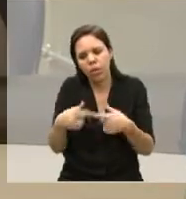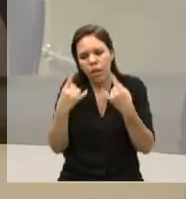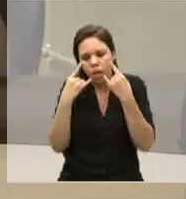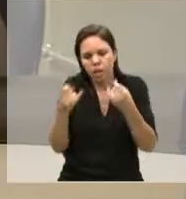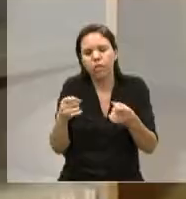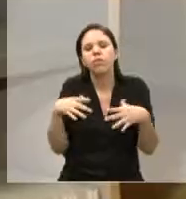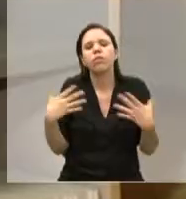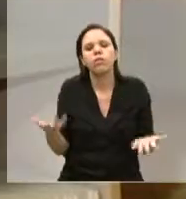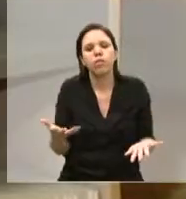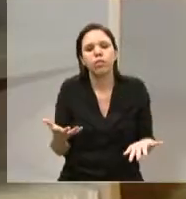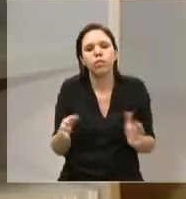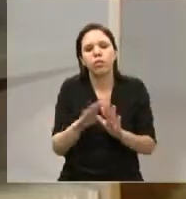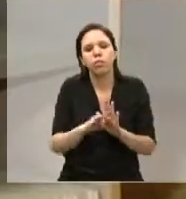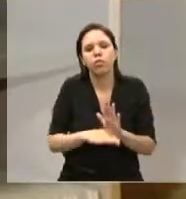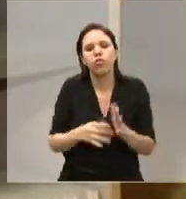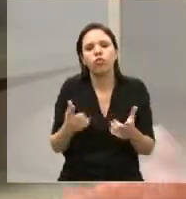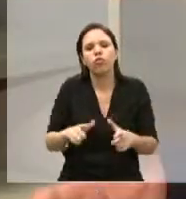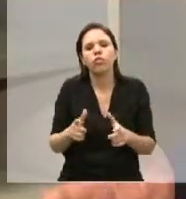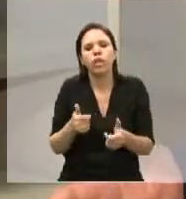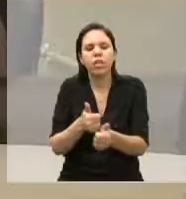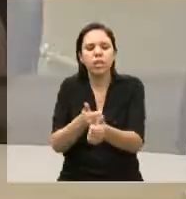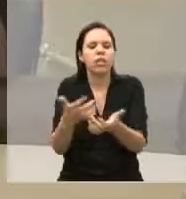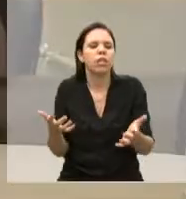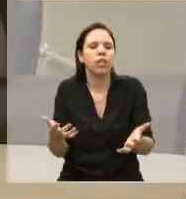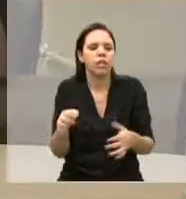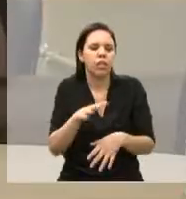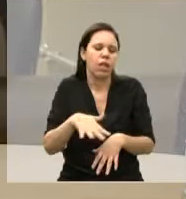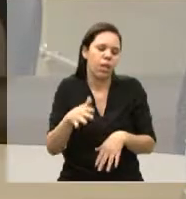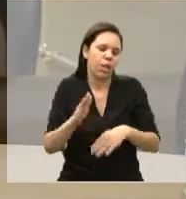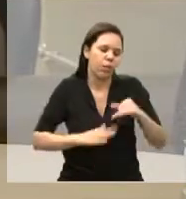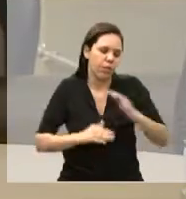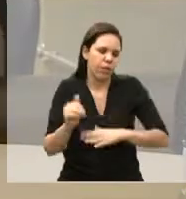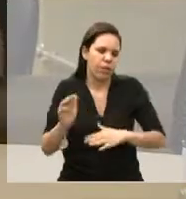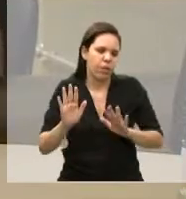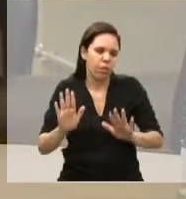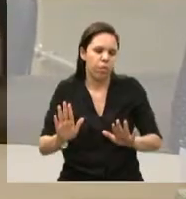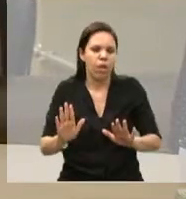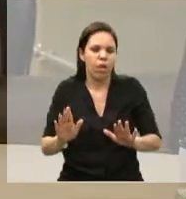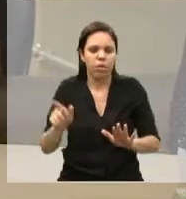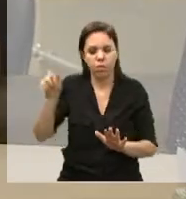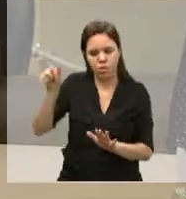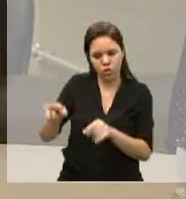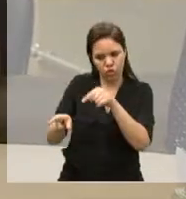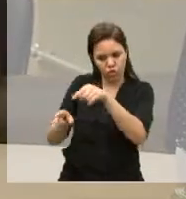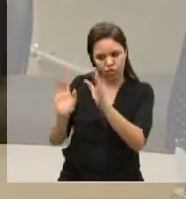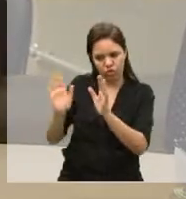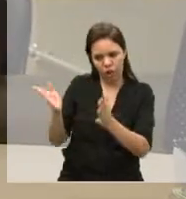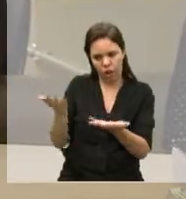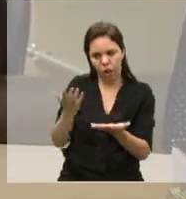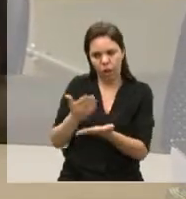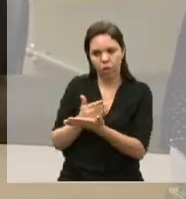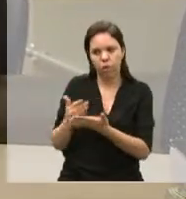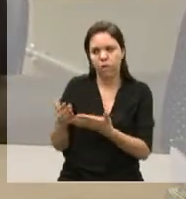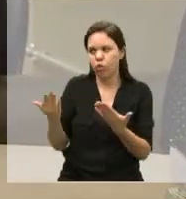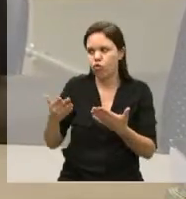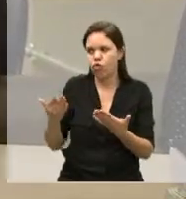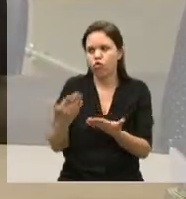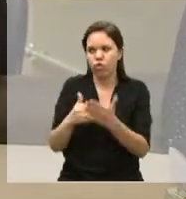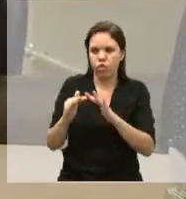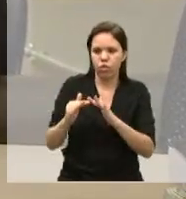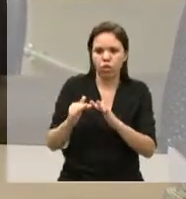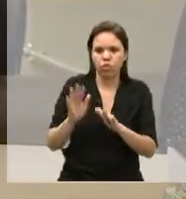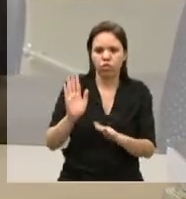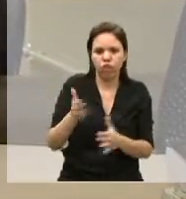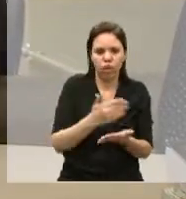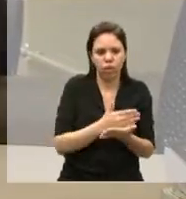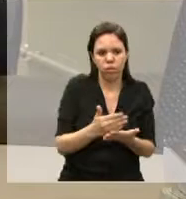interesse, etc, etc. Por onde você quer seguir, Por onde, né, você quer seguir. Mas para aqueles que querem já começar, que estão hoje na escola e já